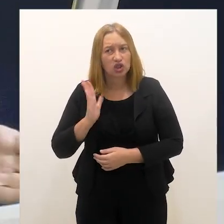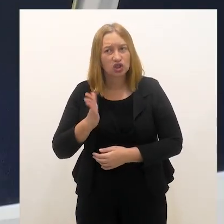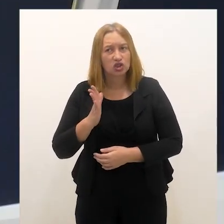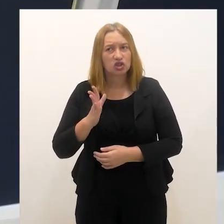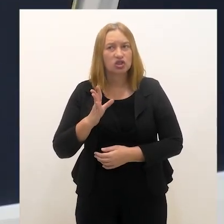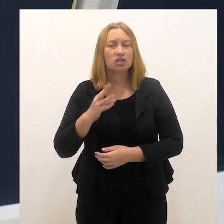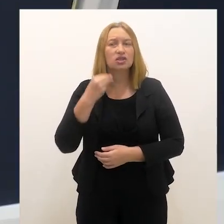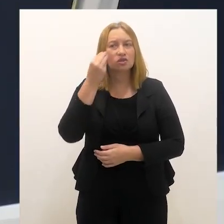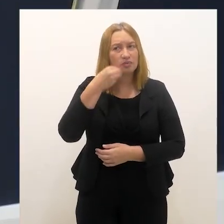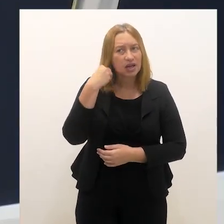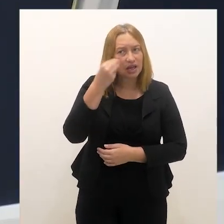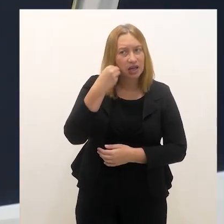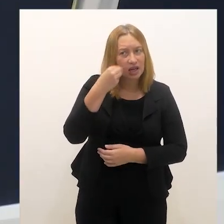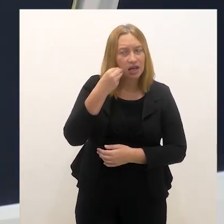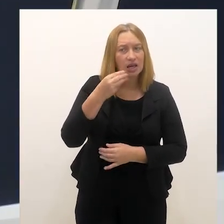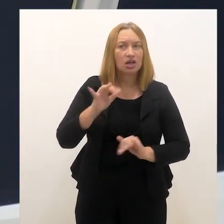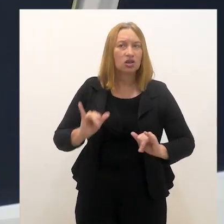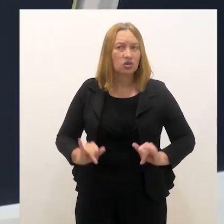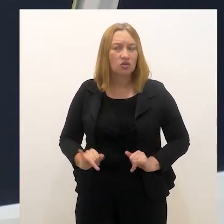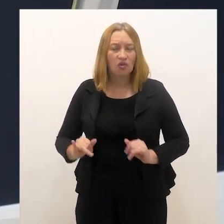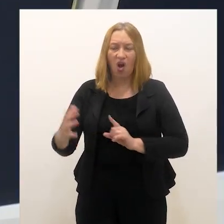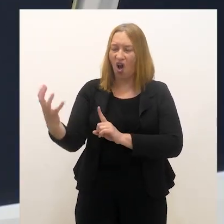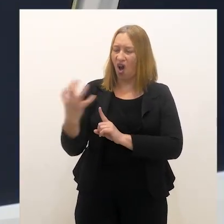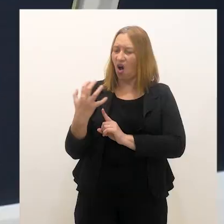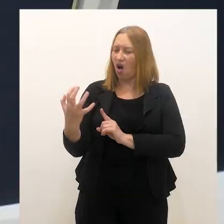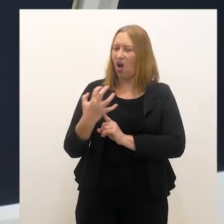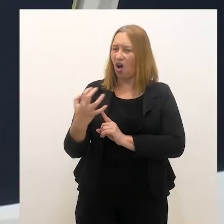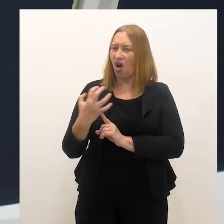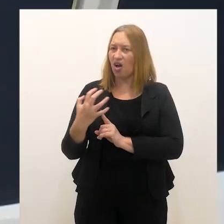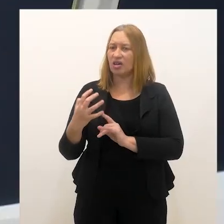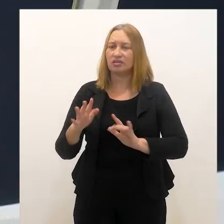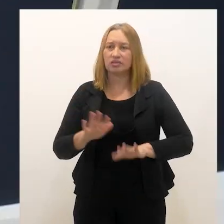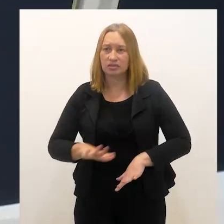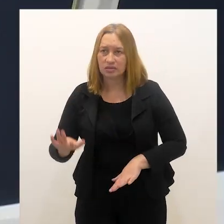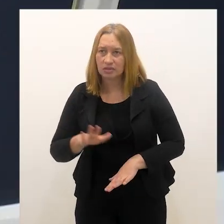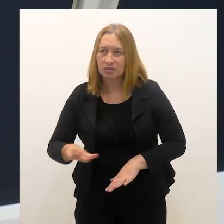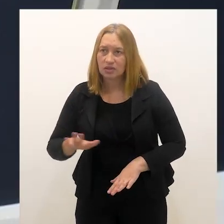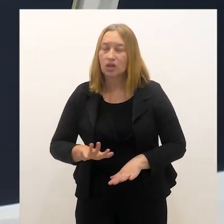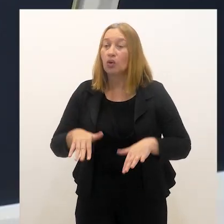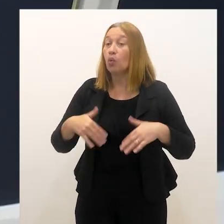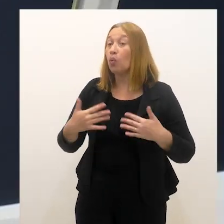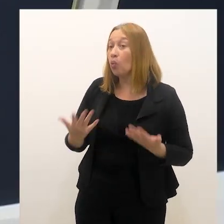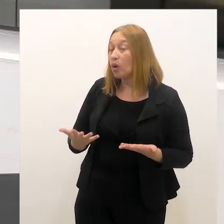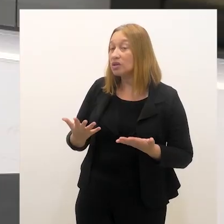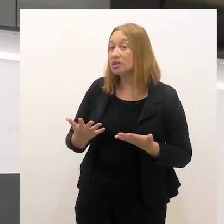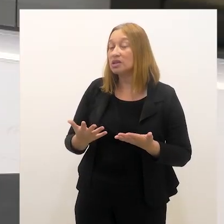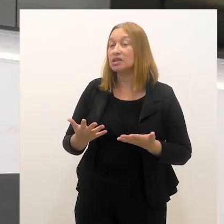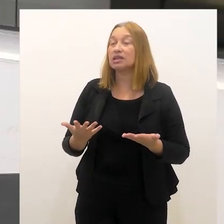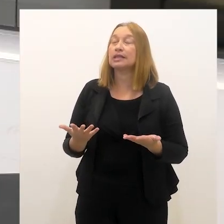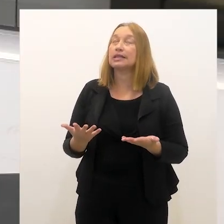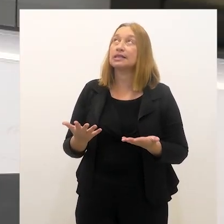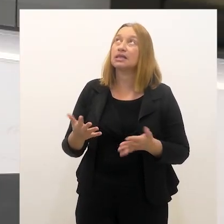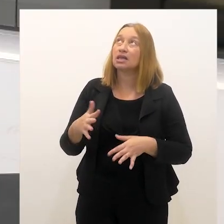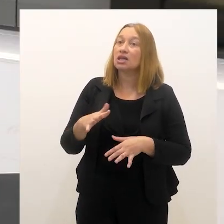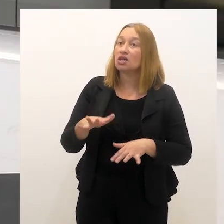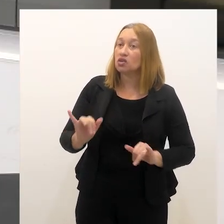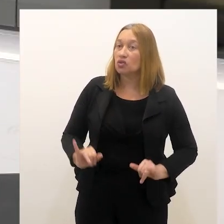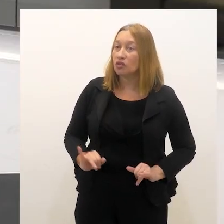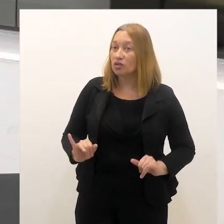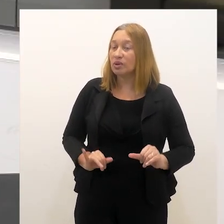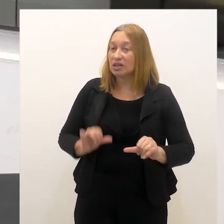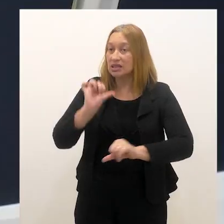tinha essa vivência, né? De sofrer repressão na infância e tal. Quando esse sofrimento se transformou em atitude?